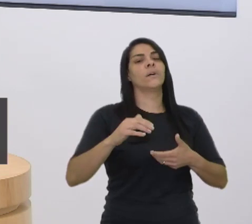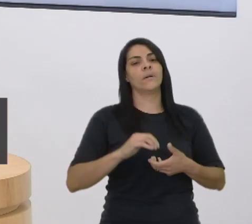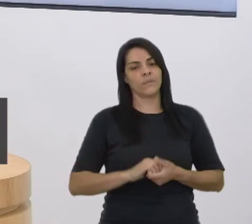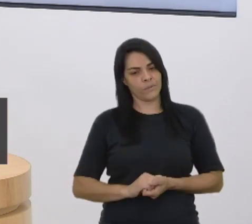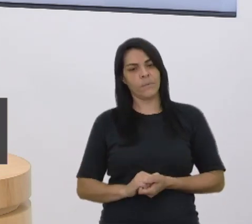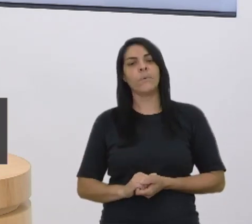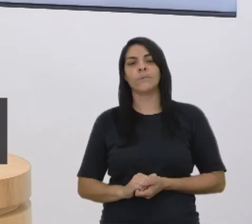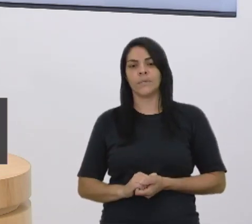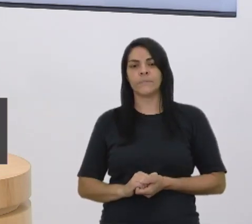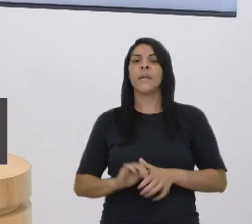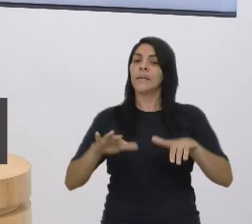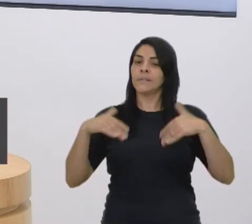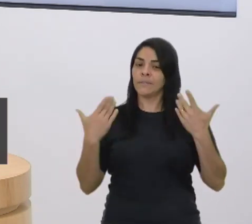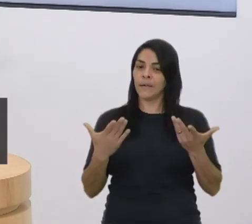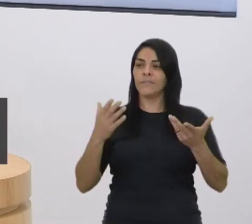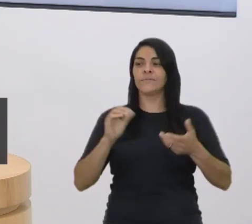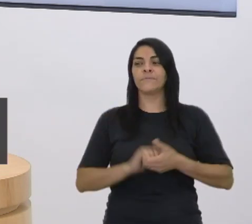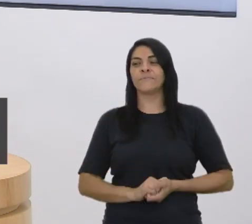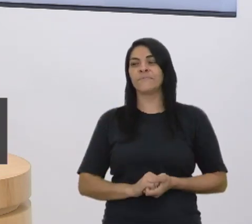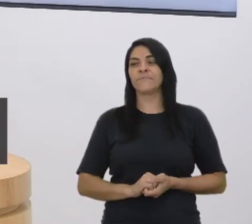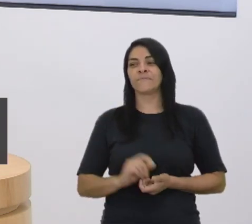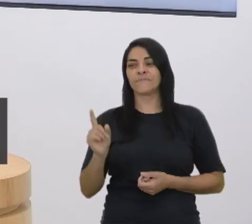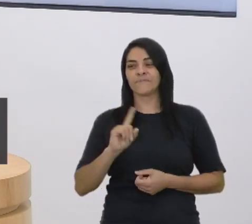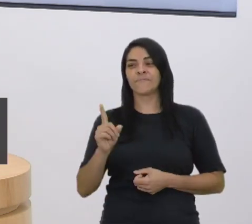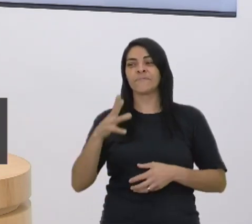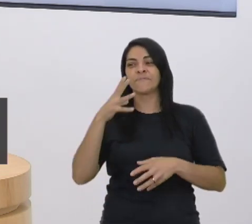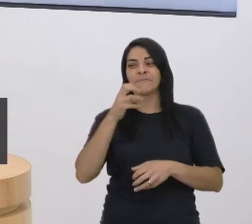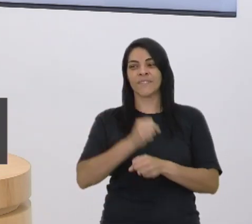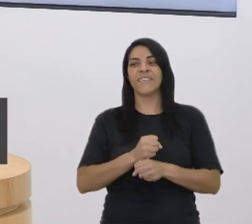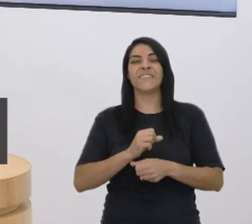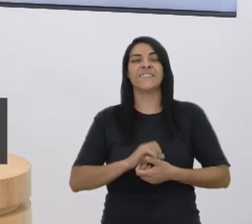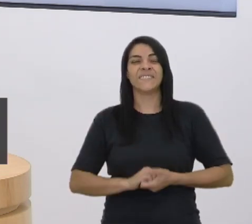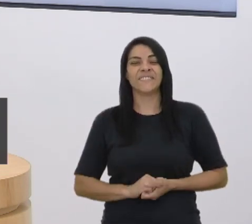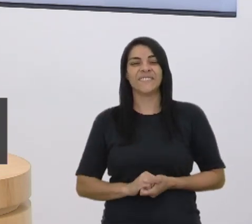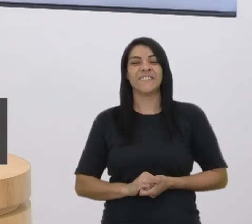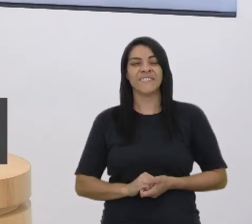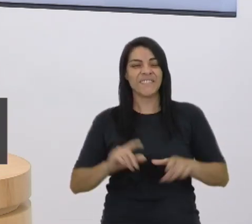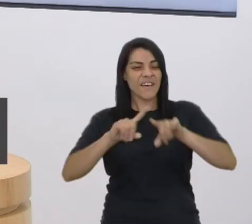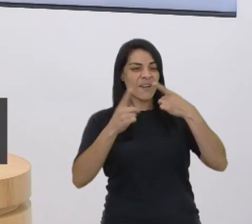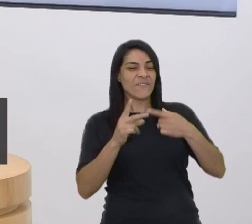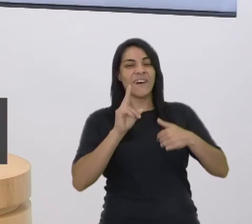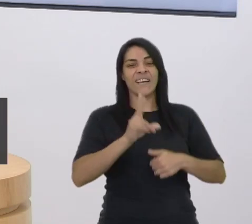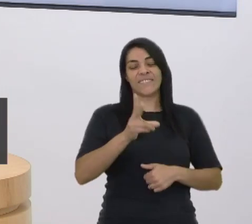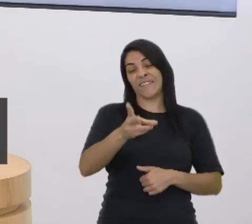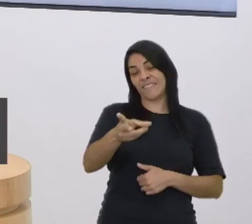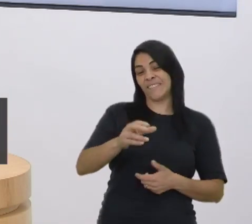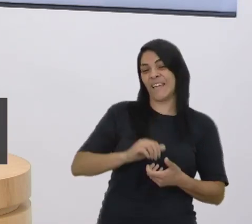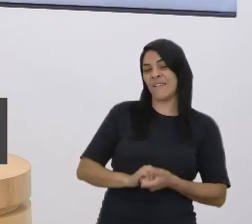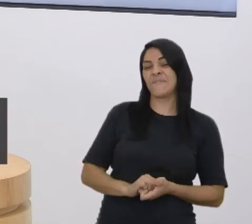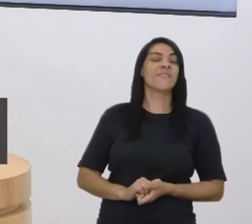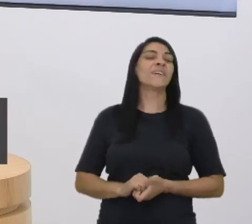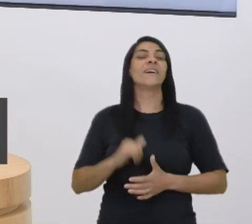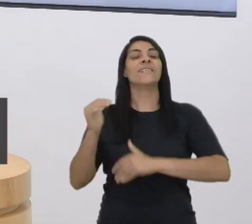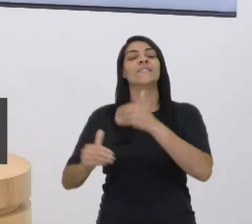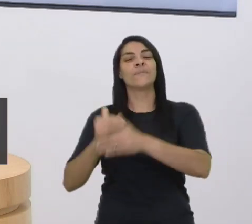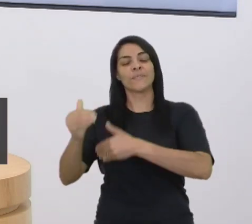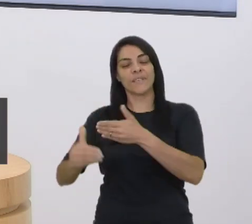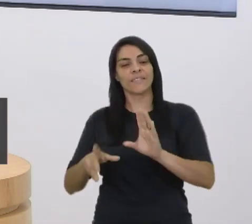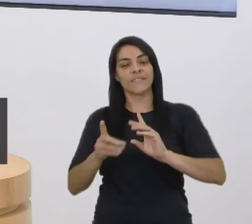curtos períodos de tempo, não totalmente, obviamente, mas ele está sempre, né, vivendo esse processo